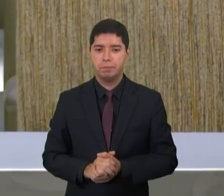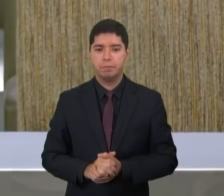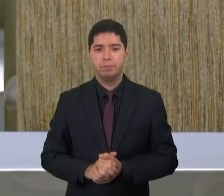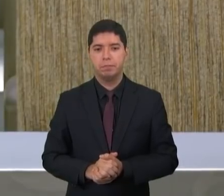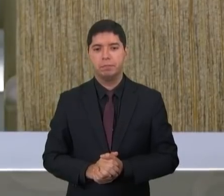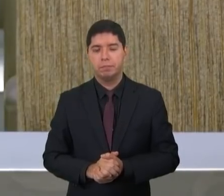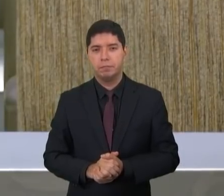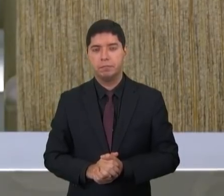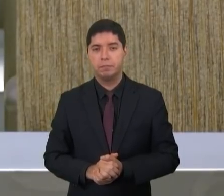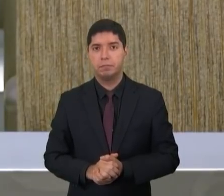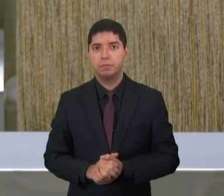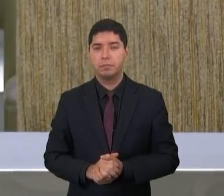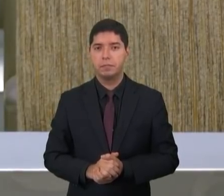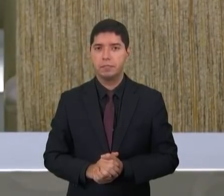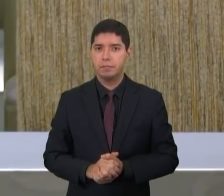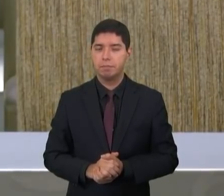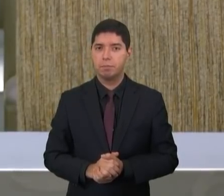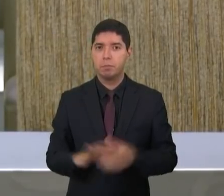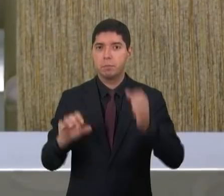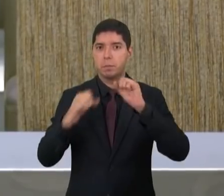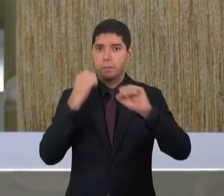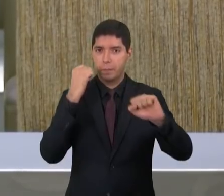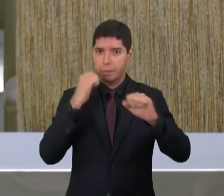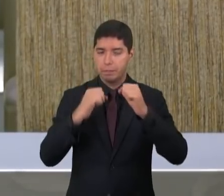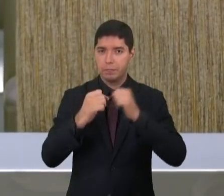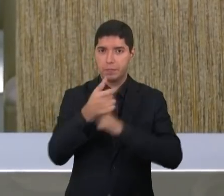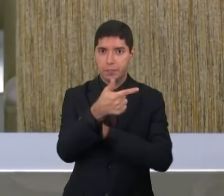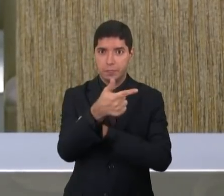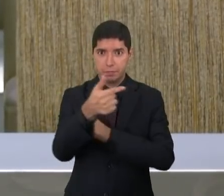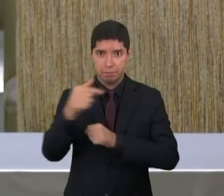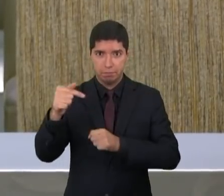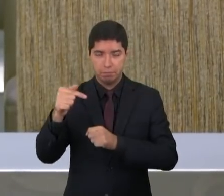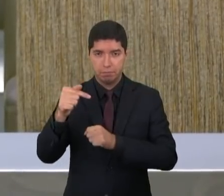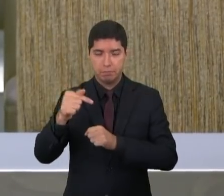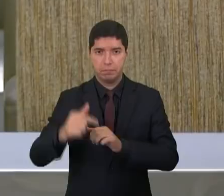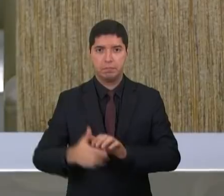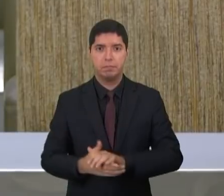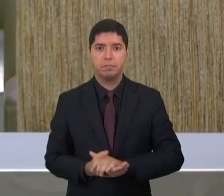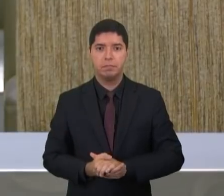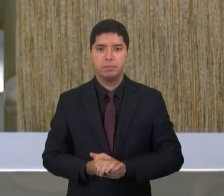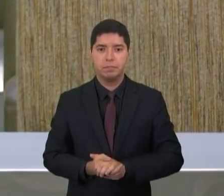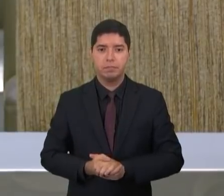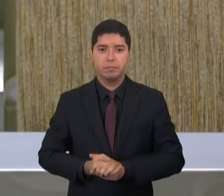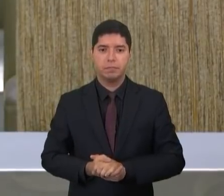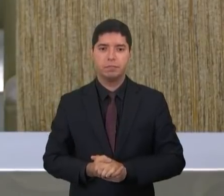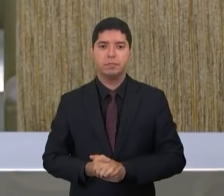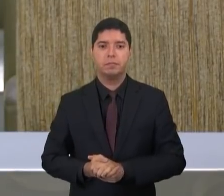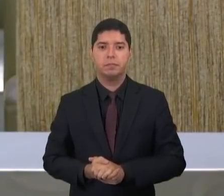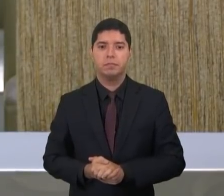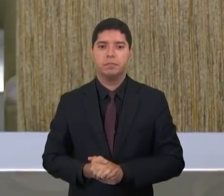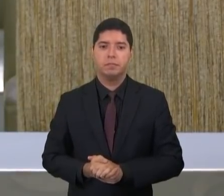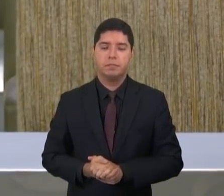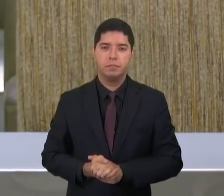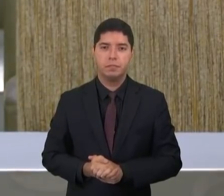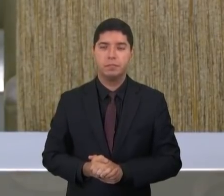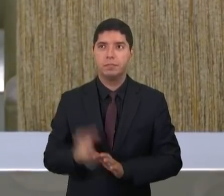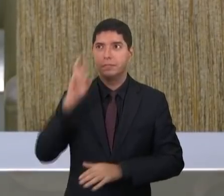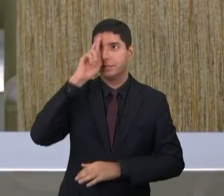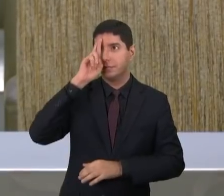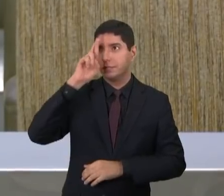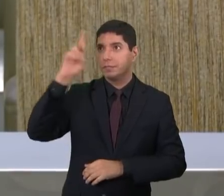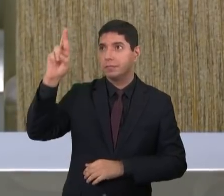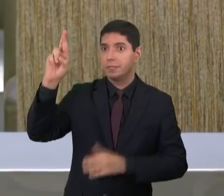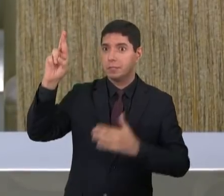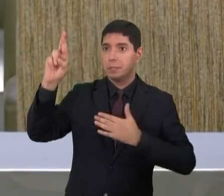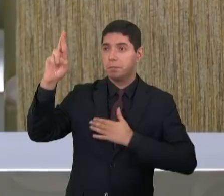família. O salmista também, no Salmo 27, verso 1 e 2, ele diz assim: o Senhor é a minha luz